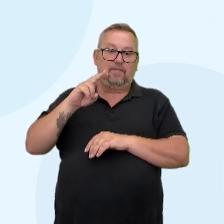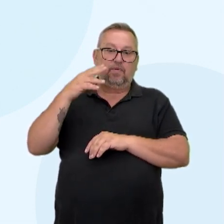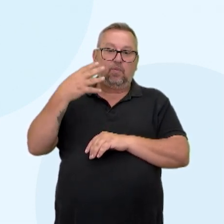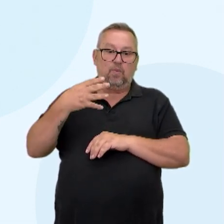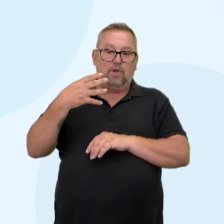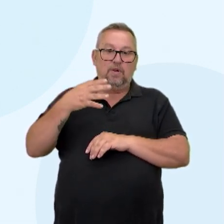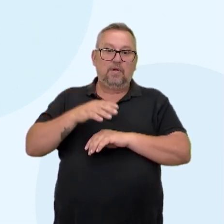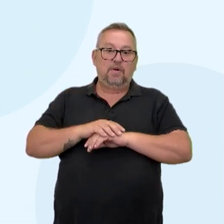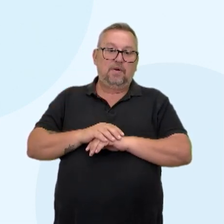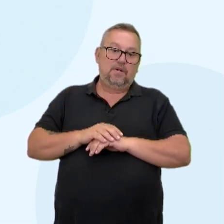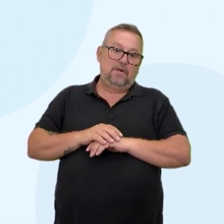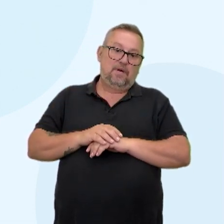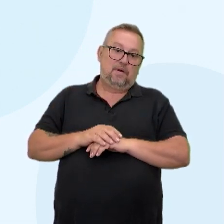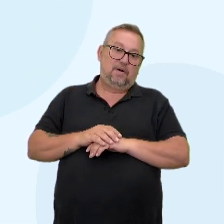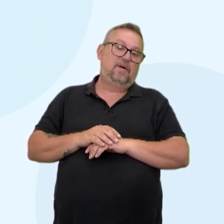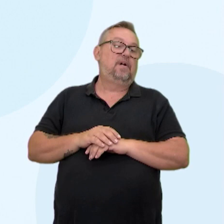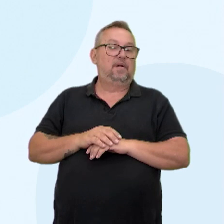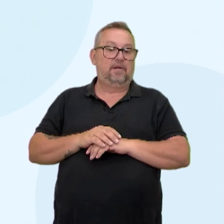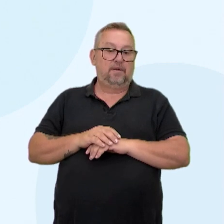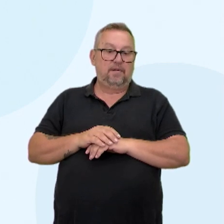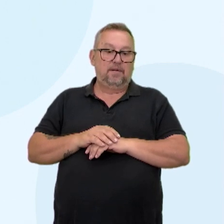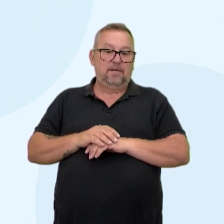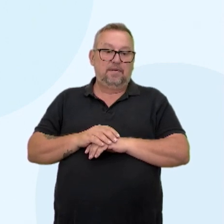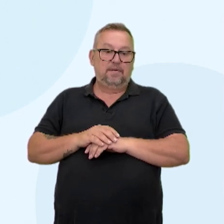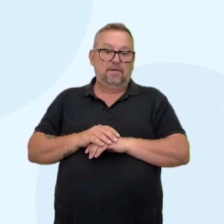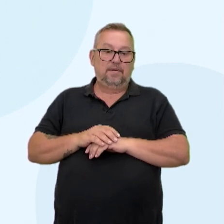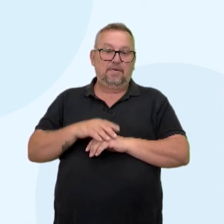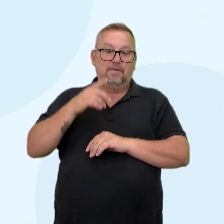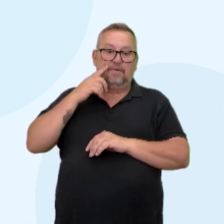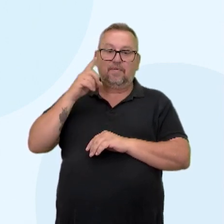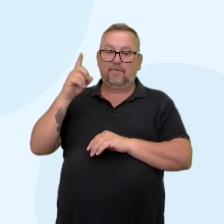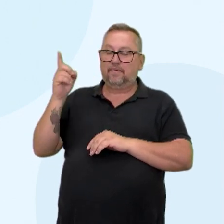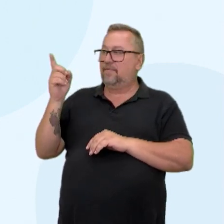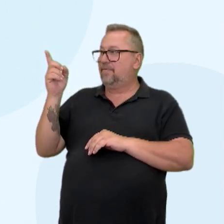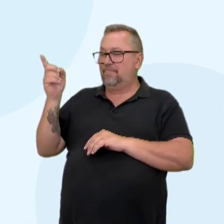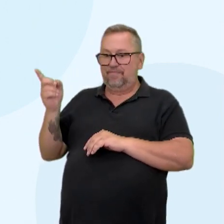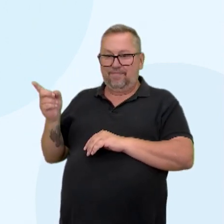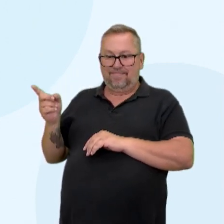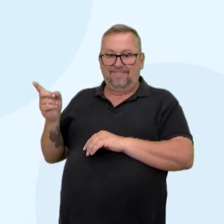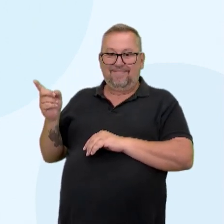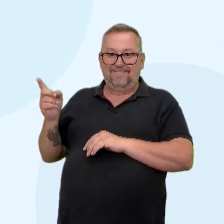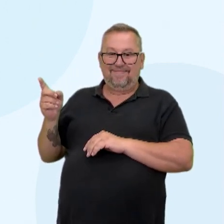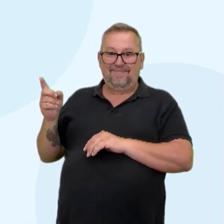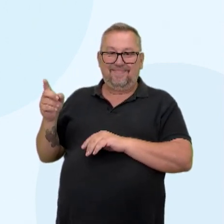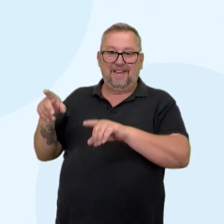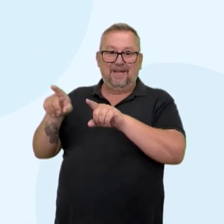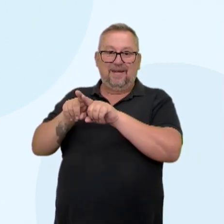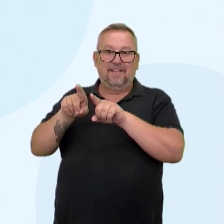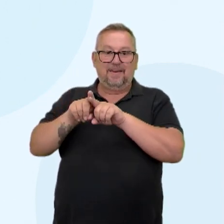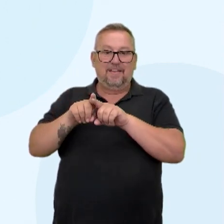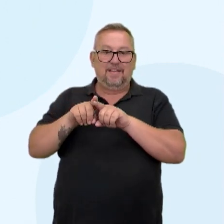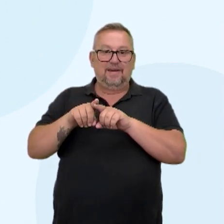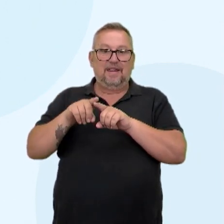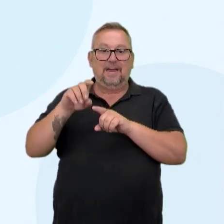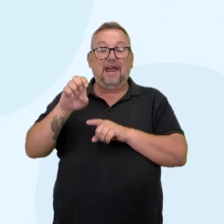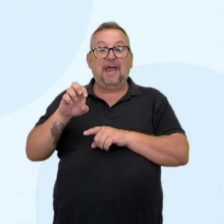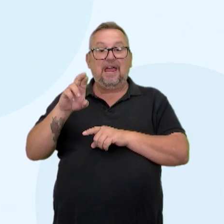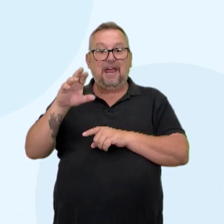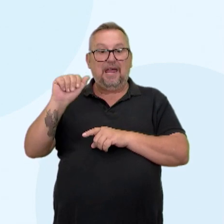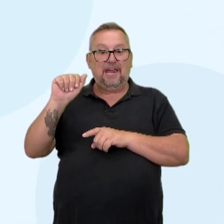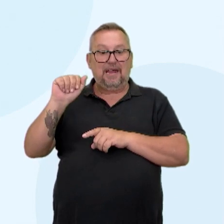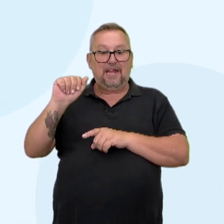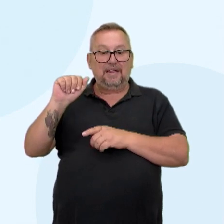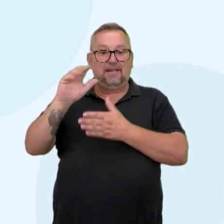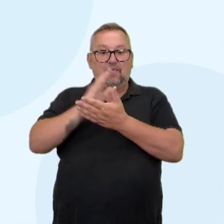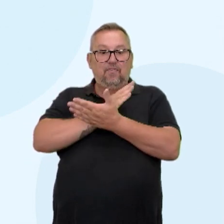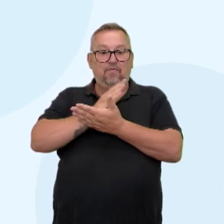do Adiano, Arqueano, do Proterozoico e do Fanerozoico. Né? E aí temos as eras, que aí são divididas